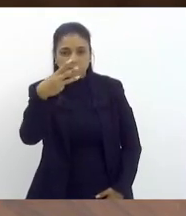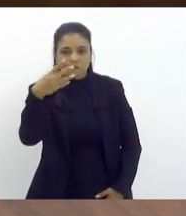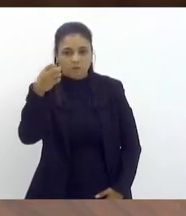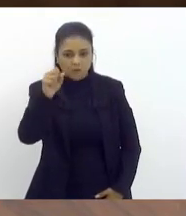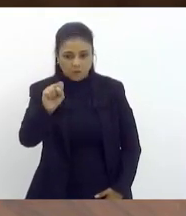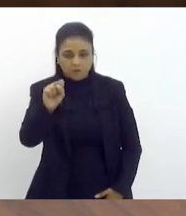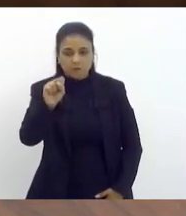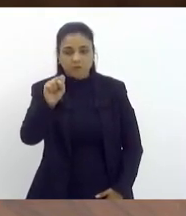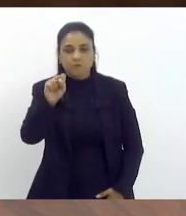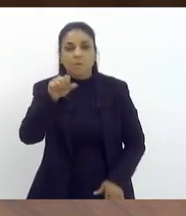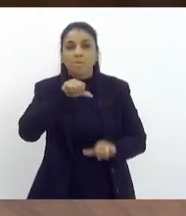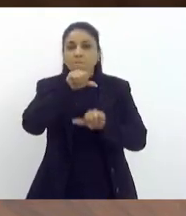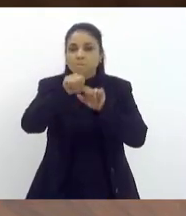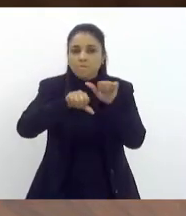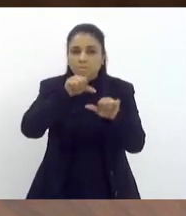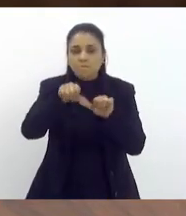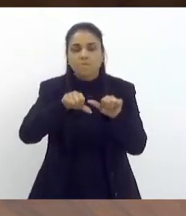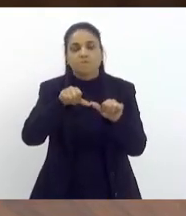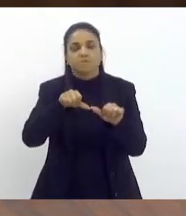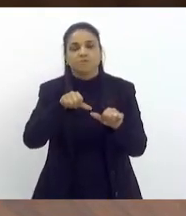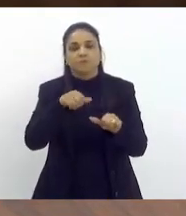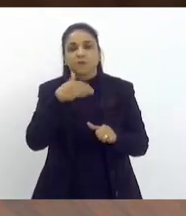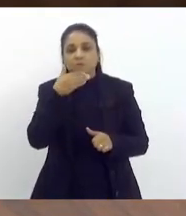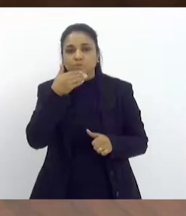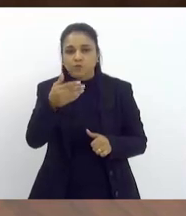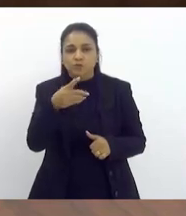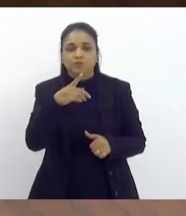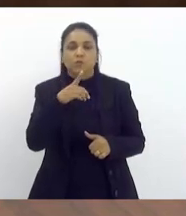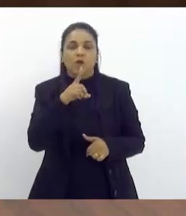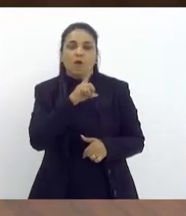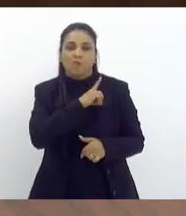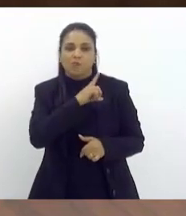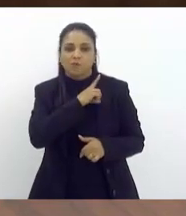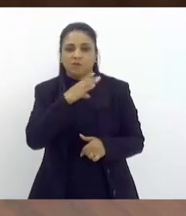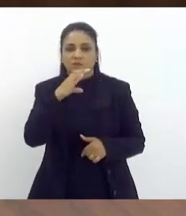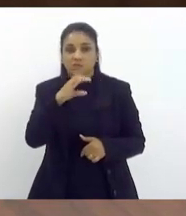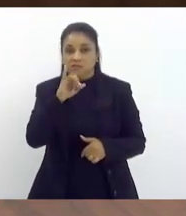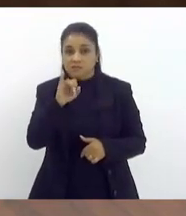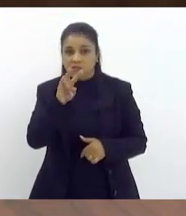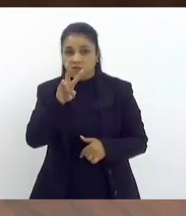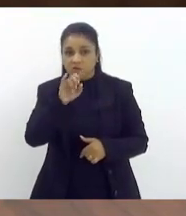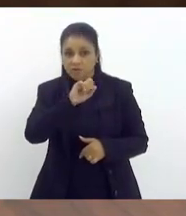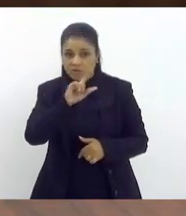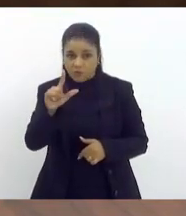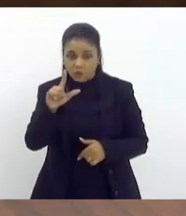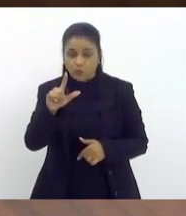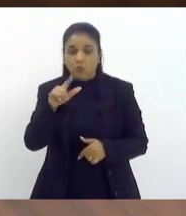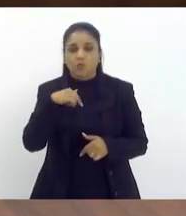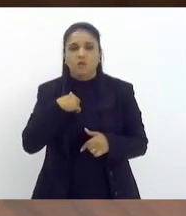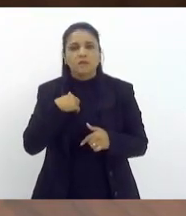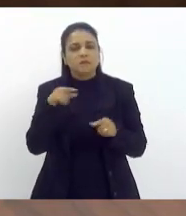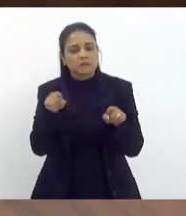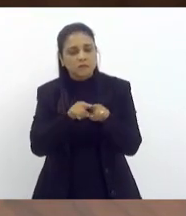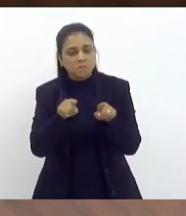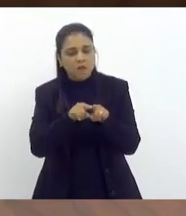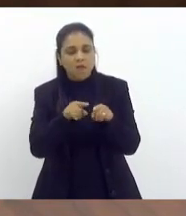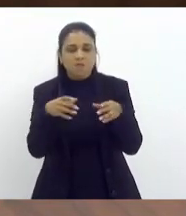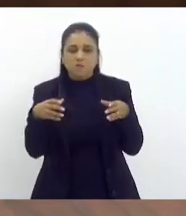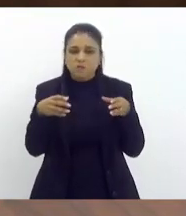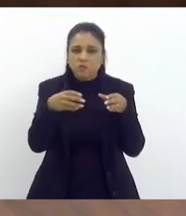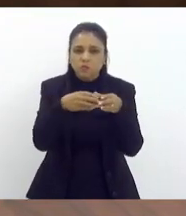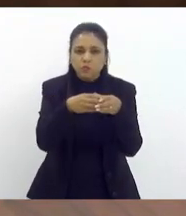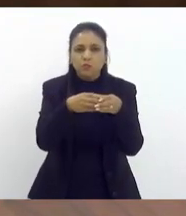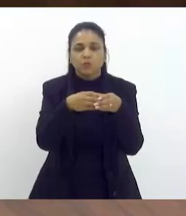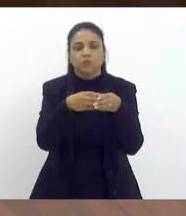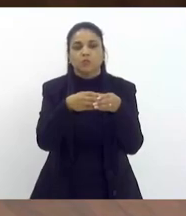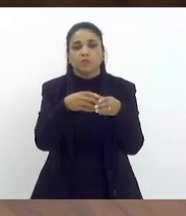e o e a polícia civil contemplar também a essa categoria tão importante no estado do Rio de Janeiro que